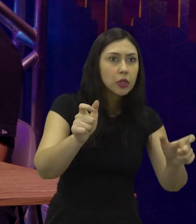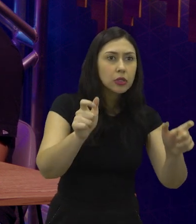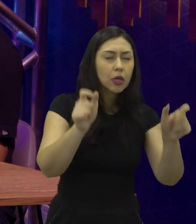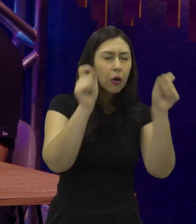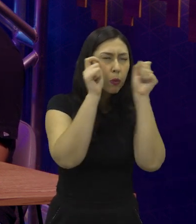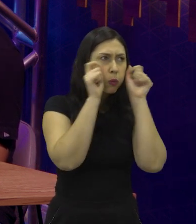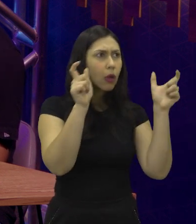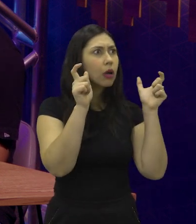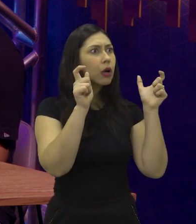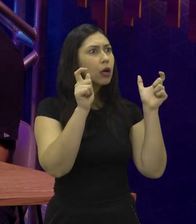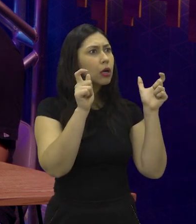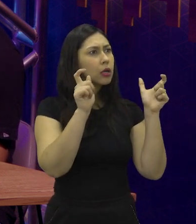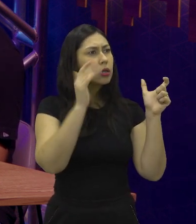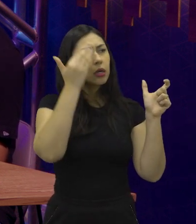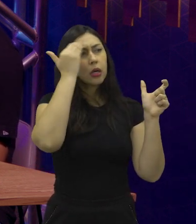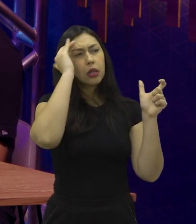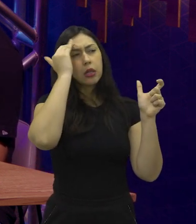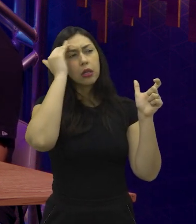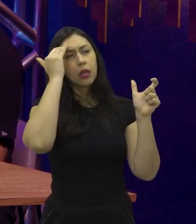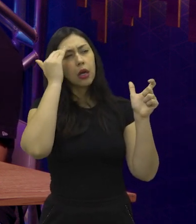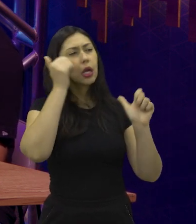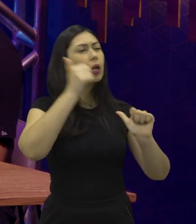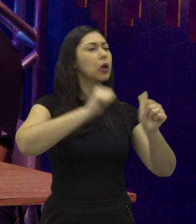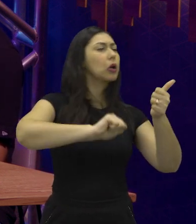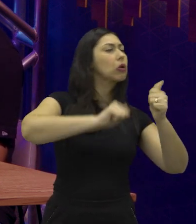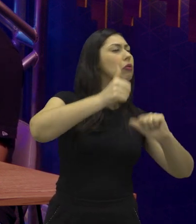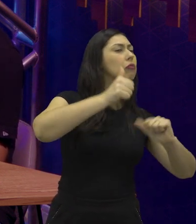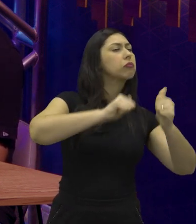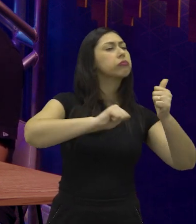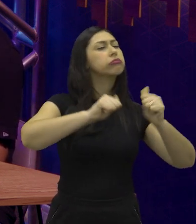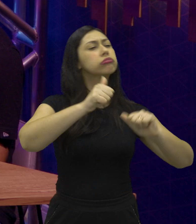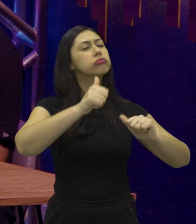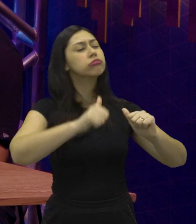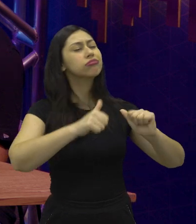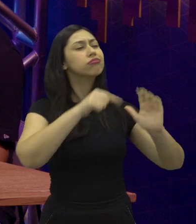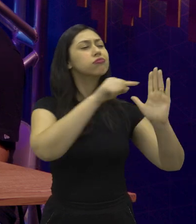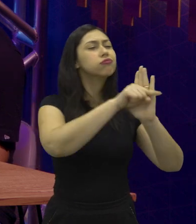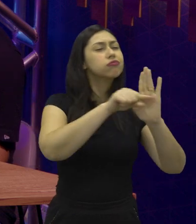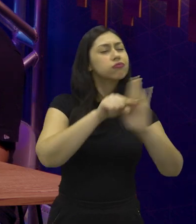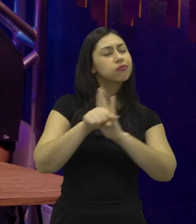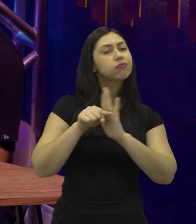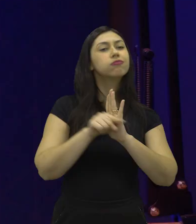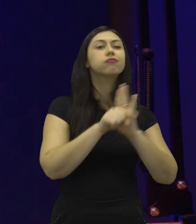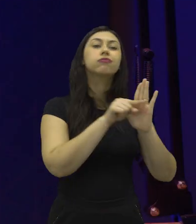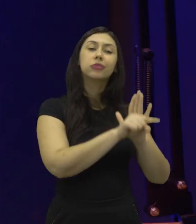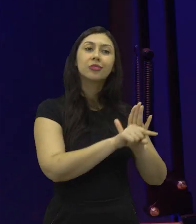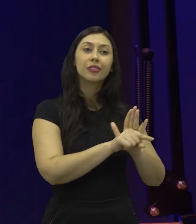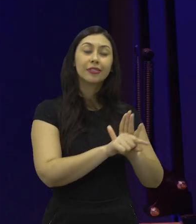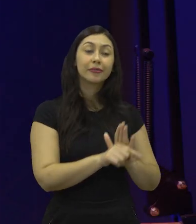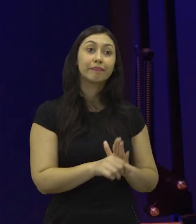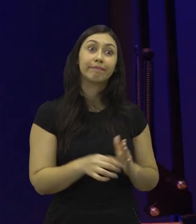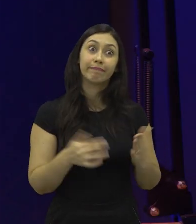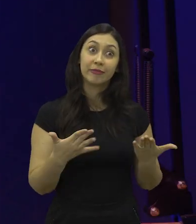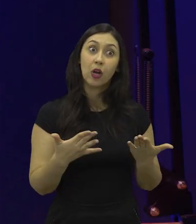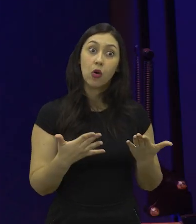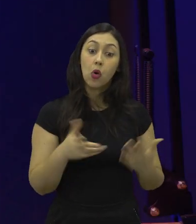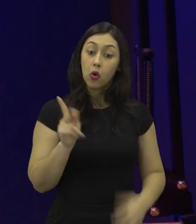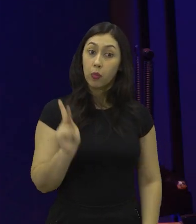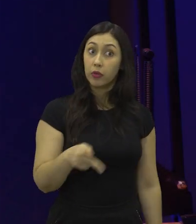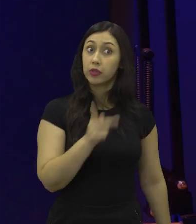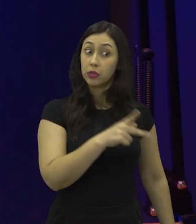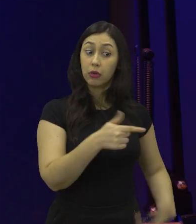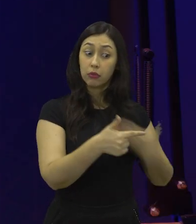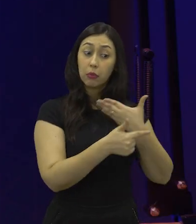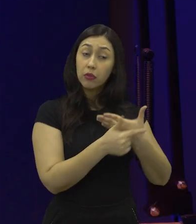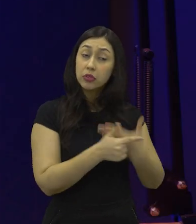as questões, enfim, fazendo as pessoas se questionarem sobre a própria existência e realidade. Então, como o papel do